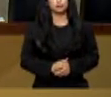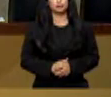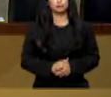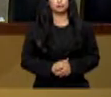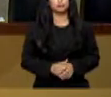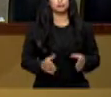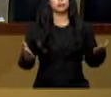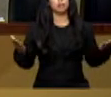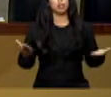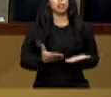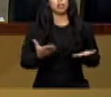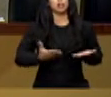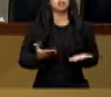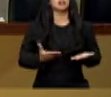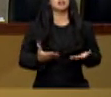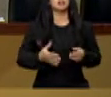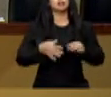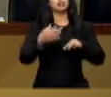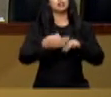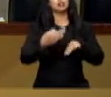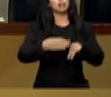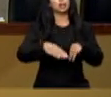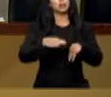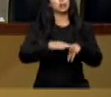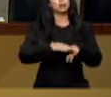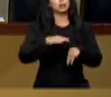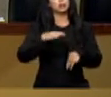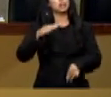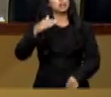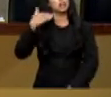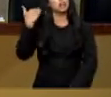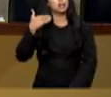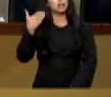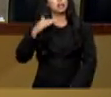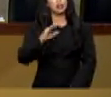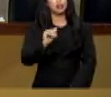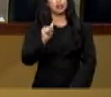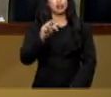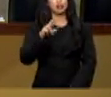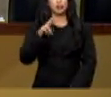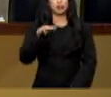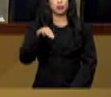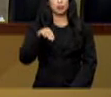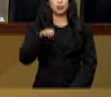Concedo a palavra agora à sua excelência, ministra Carmen Lúcia, sobre a modulação.